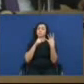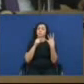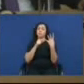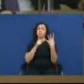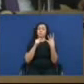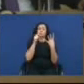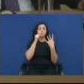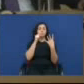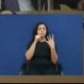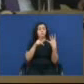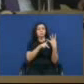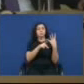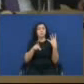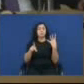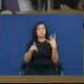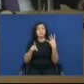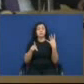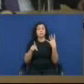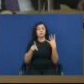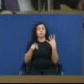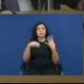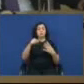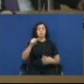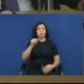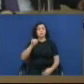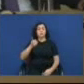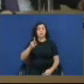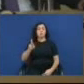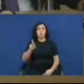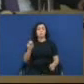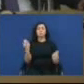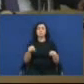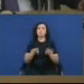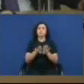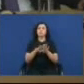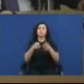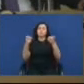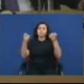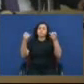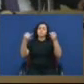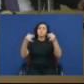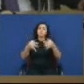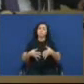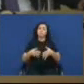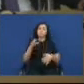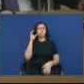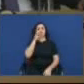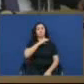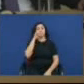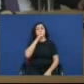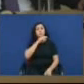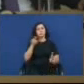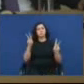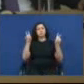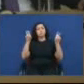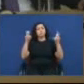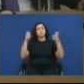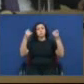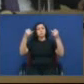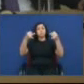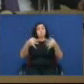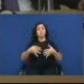para que a presidente da ATAPIL, senhora Nair Faco, faça este comunicado público de urgência